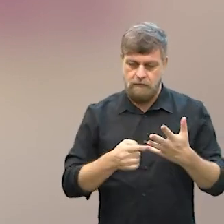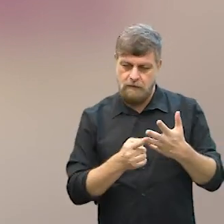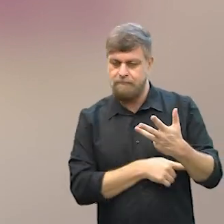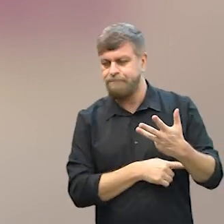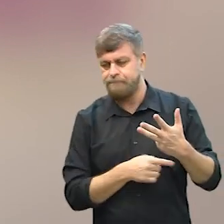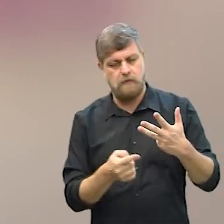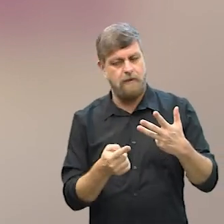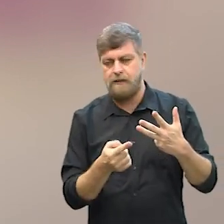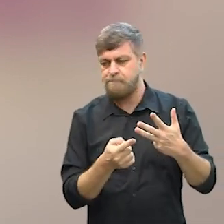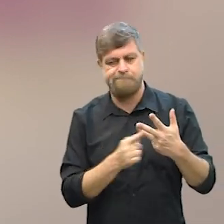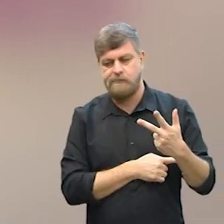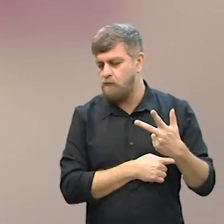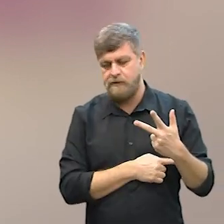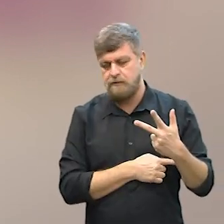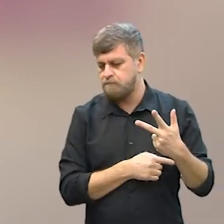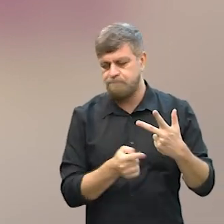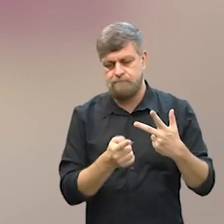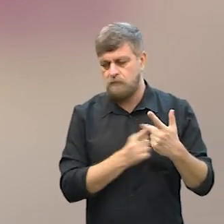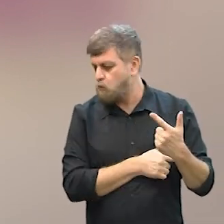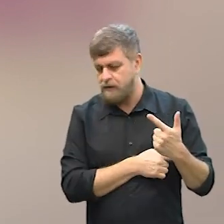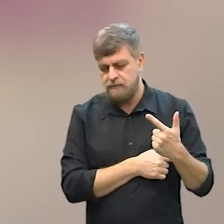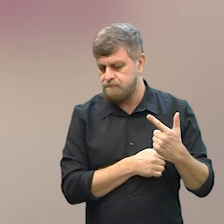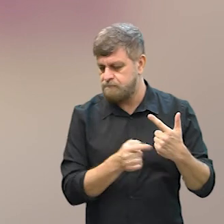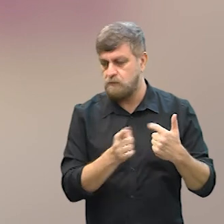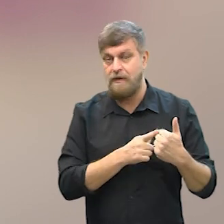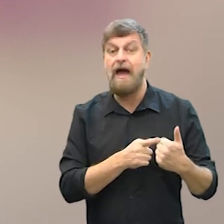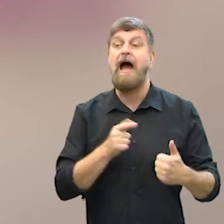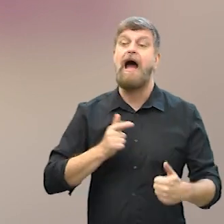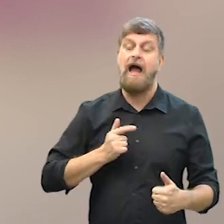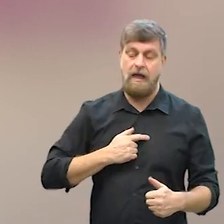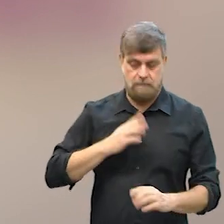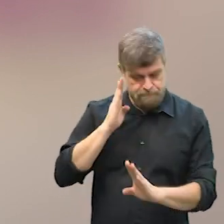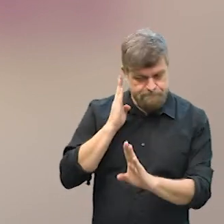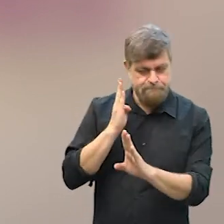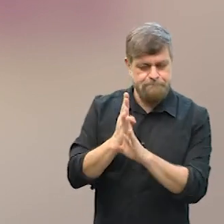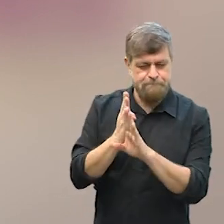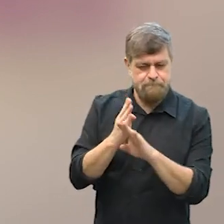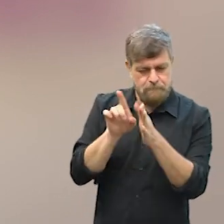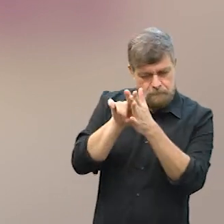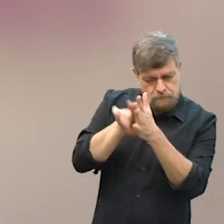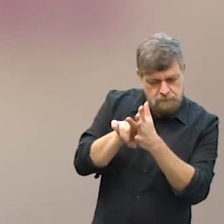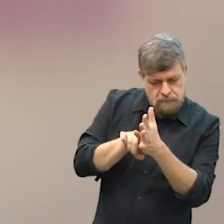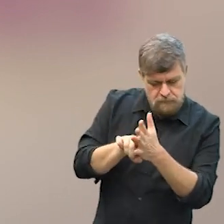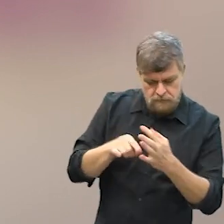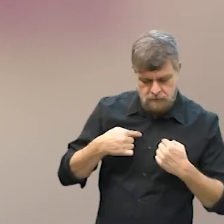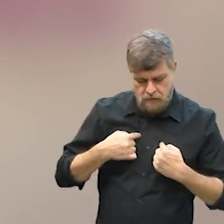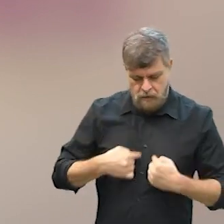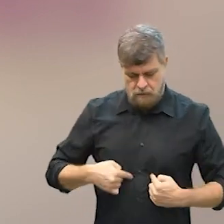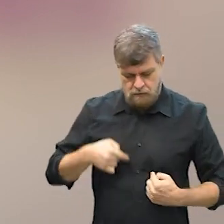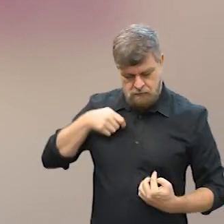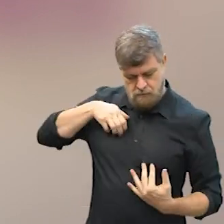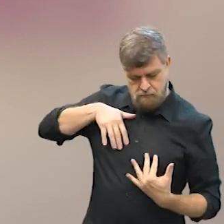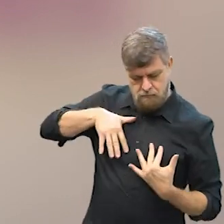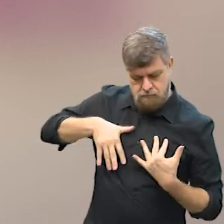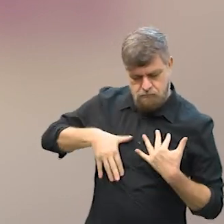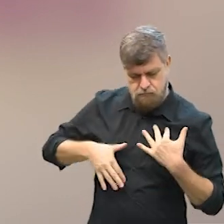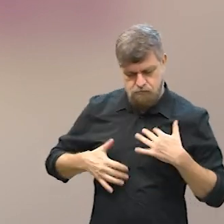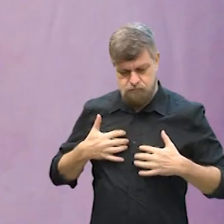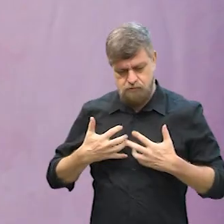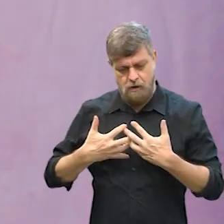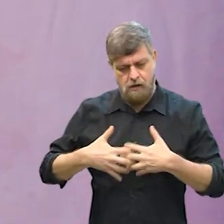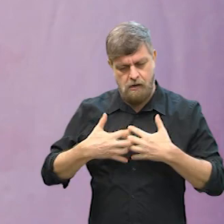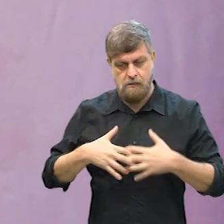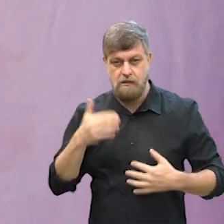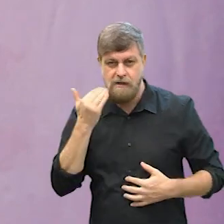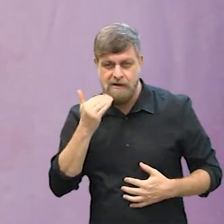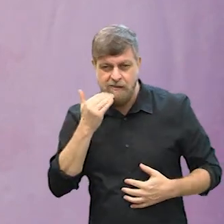outros diagnósticos até que nós possamos identificar essa doença que é a hipertensão pulmonar. Com